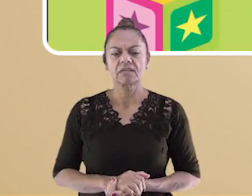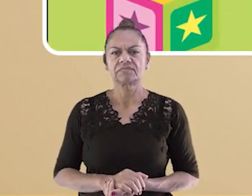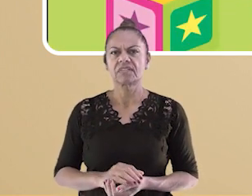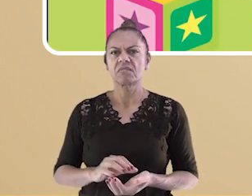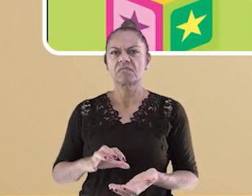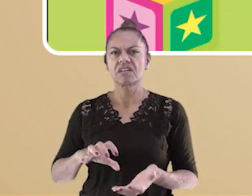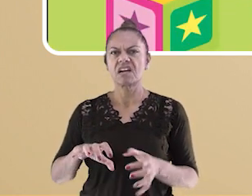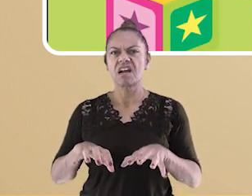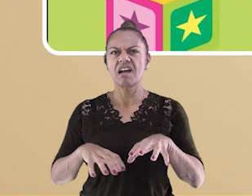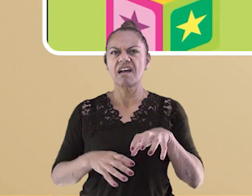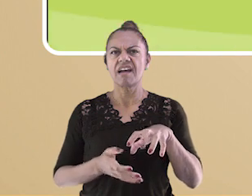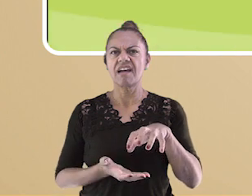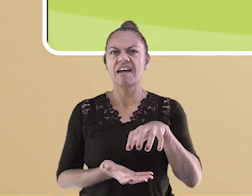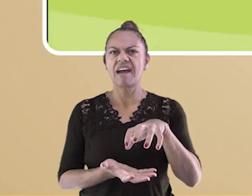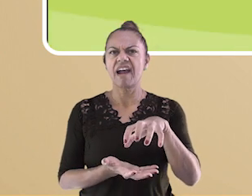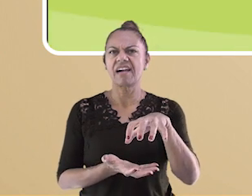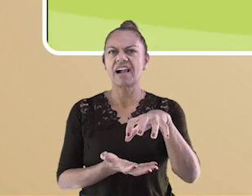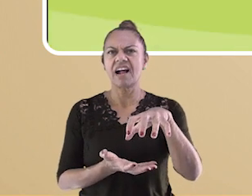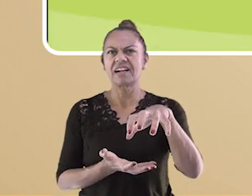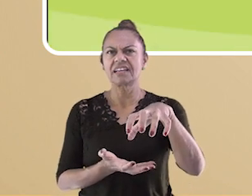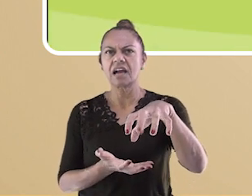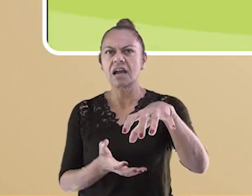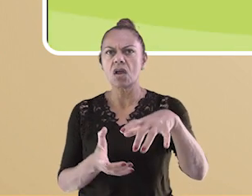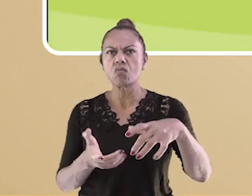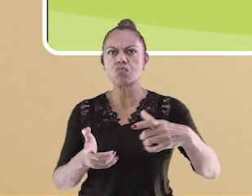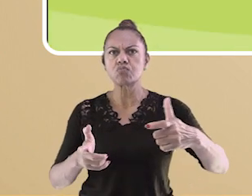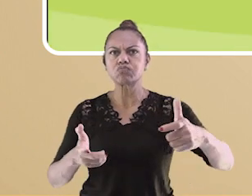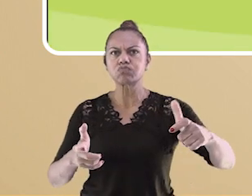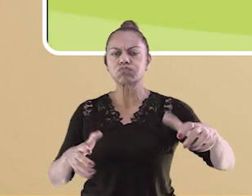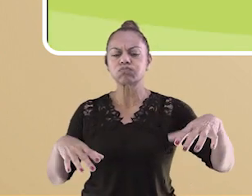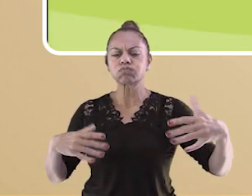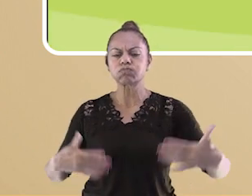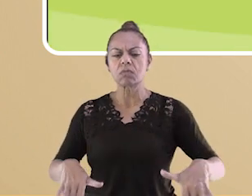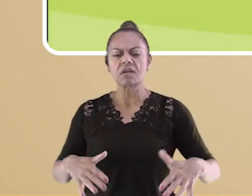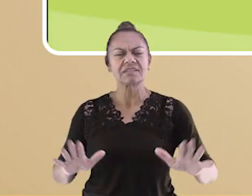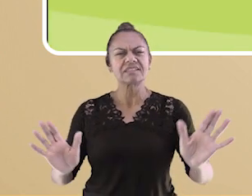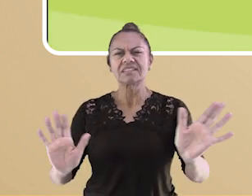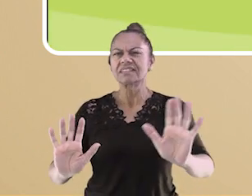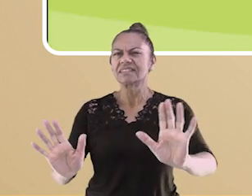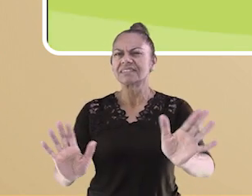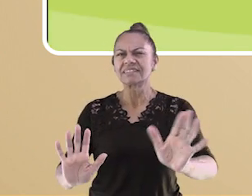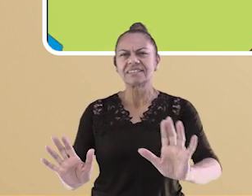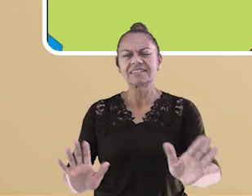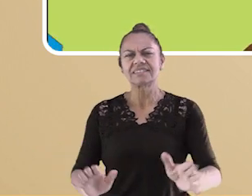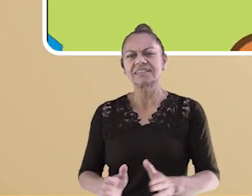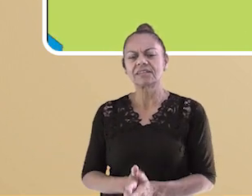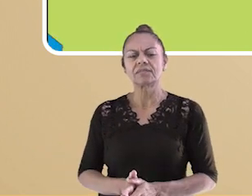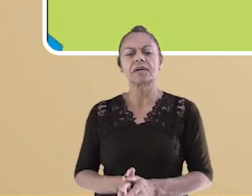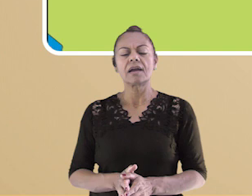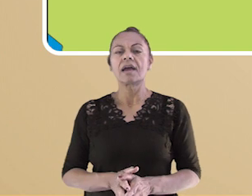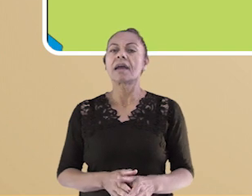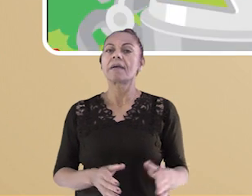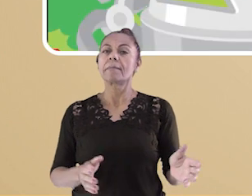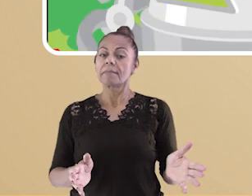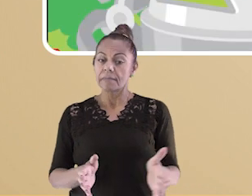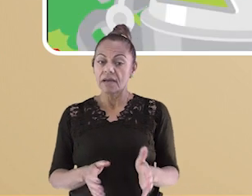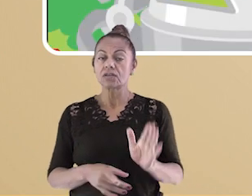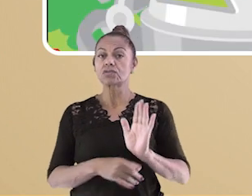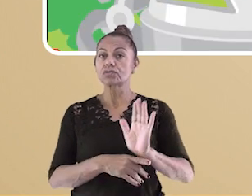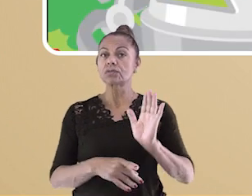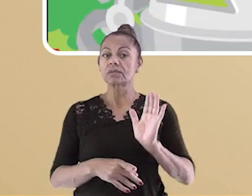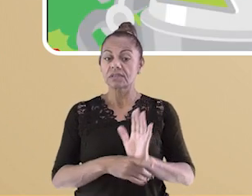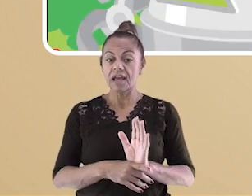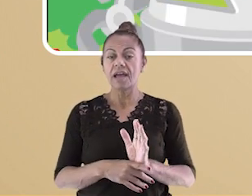Isso é uma aranha gigante? Claro que não, Caco. É uma máquina de juntar brinquedos. Isso existe?